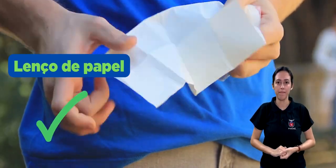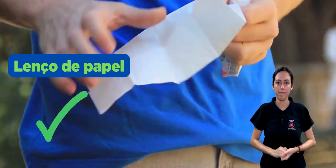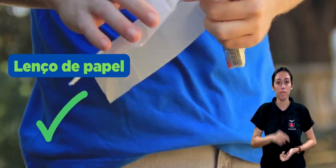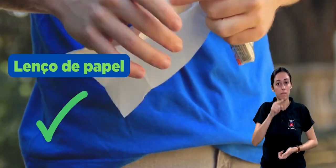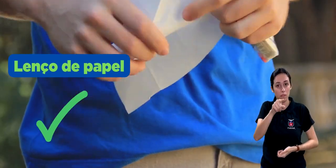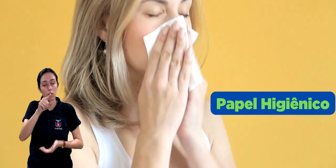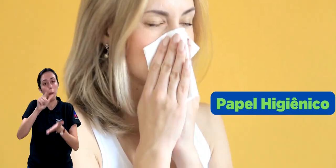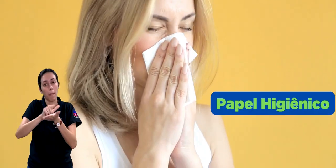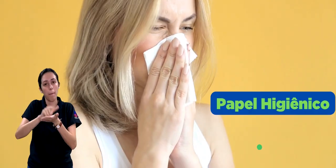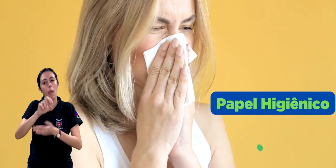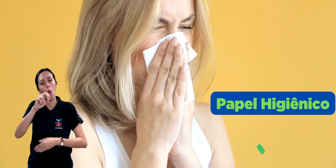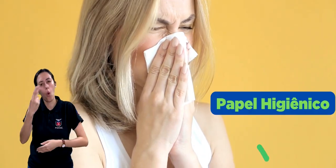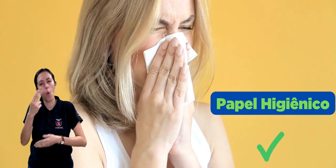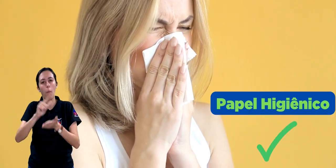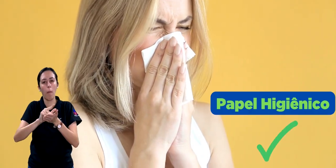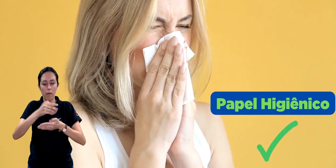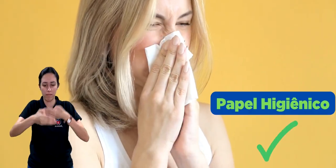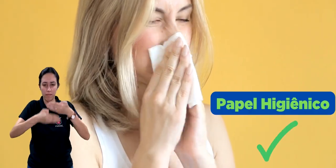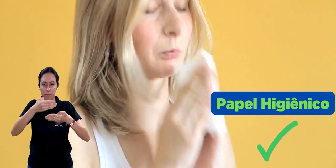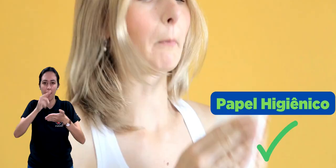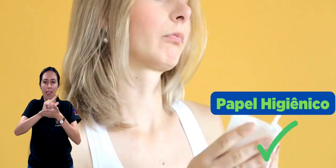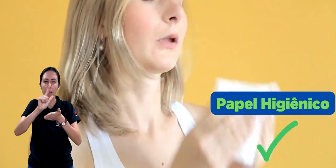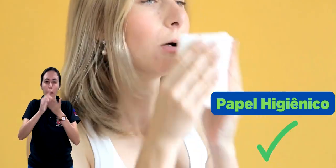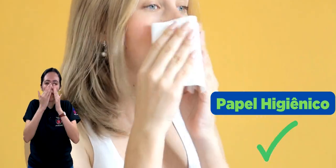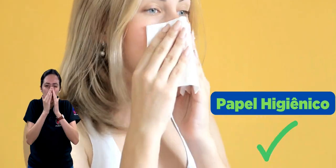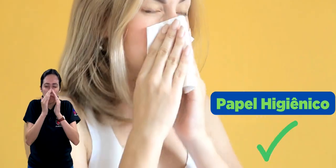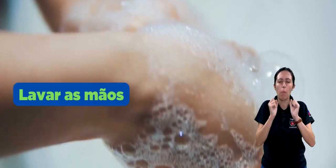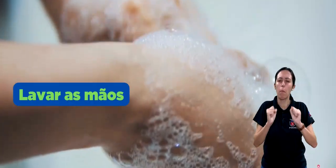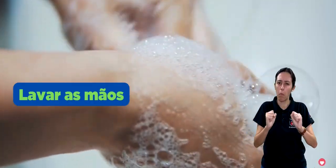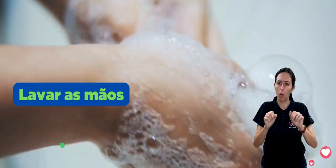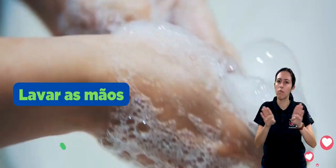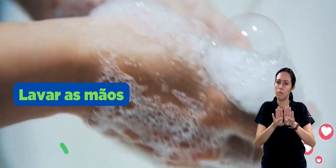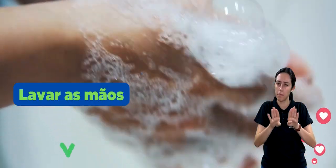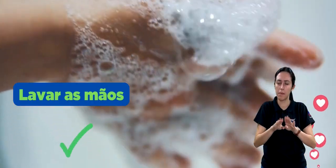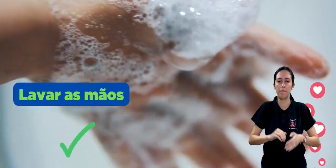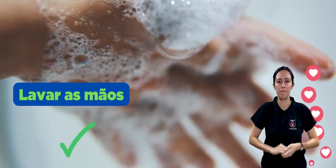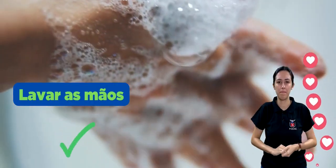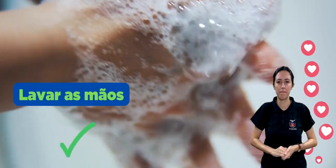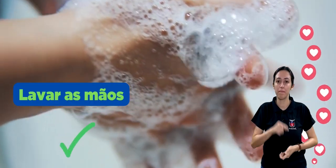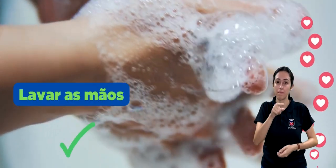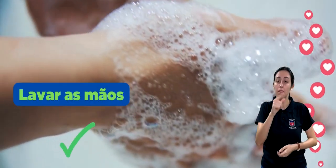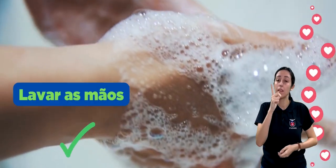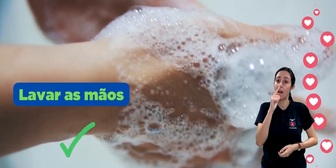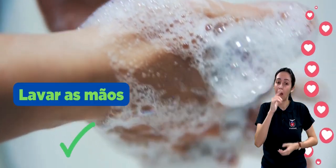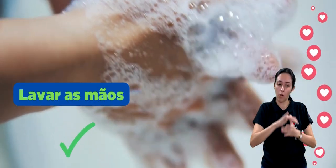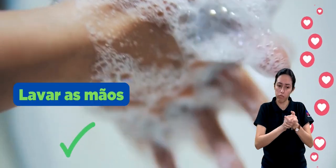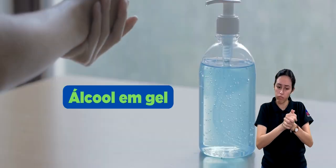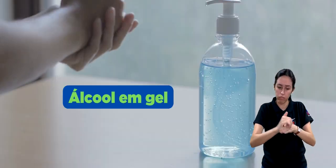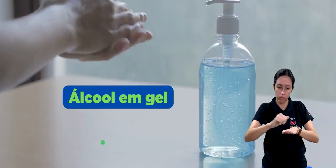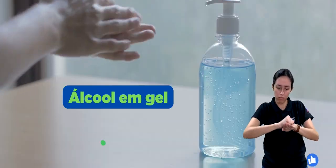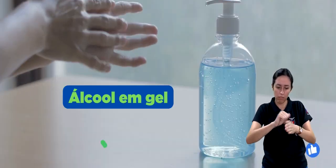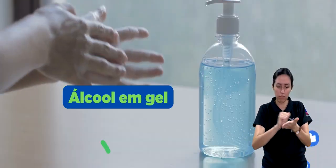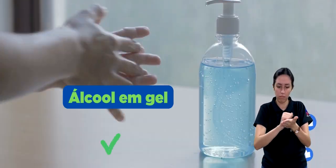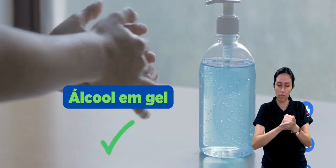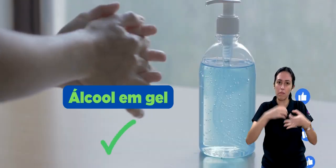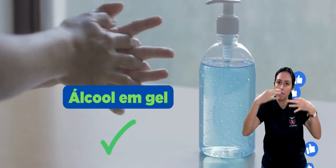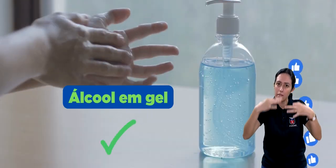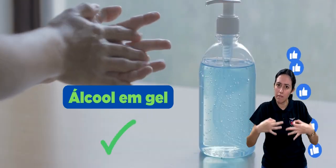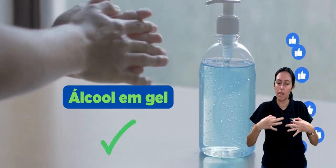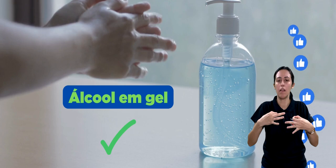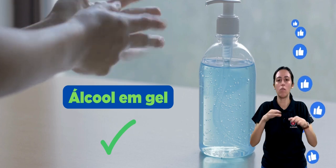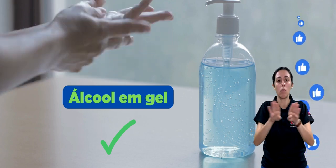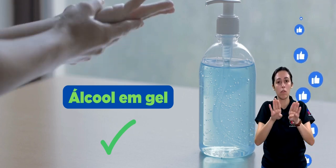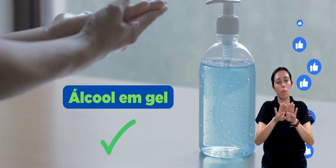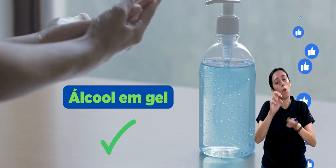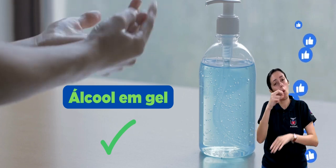lenço de papel ou papel higiênico para limpar o nariz vale também. Lavar as mãos com água e sabão ou limpar as mãos com álcool em gel.